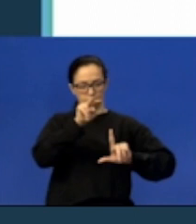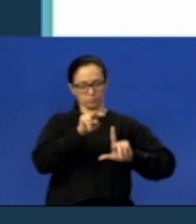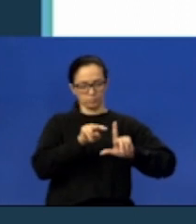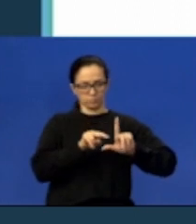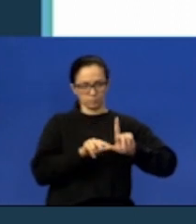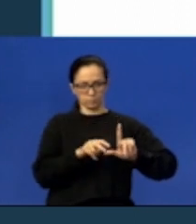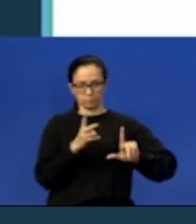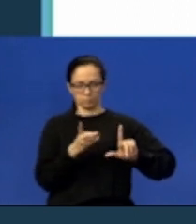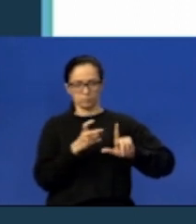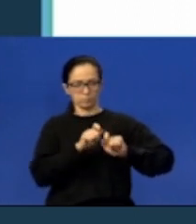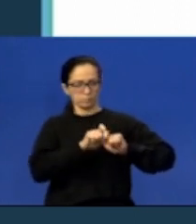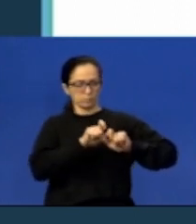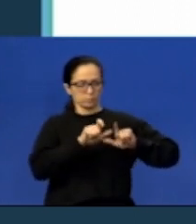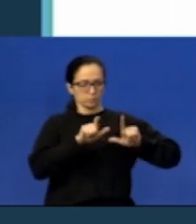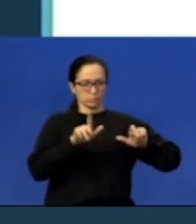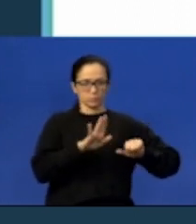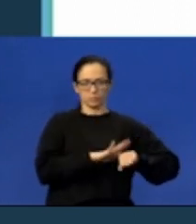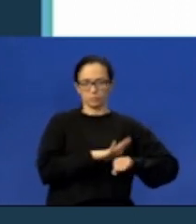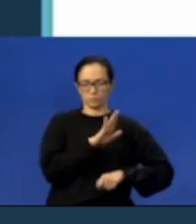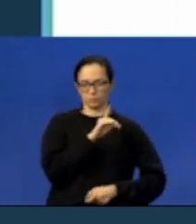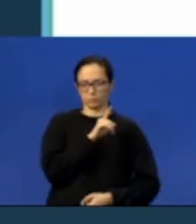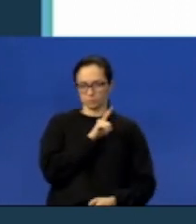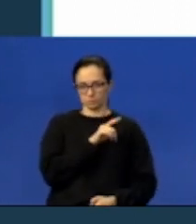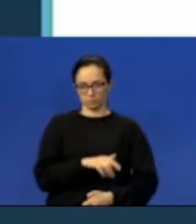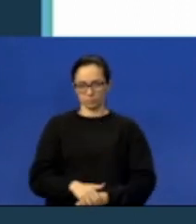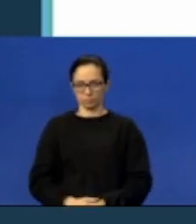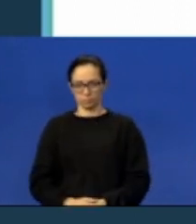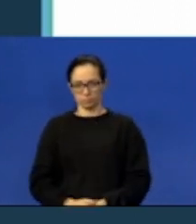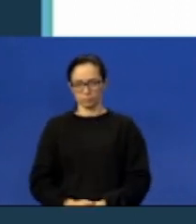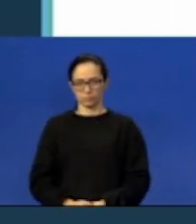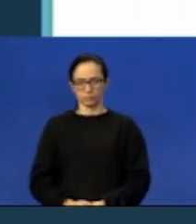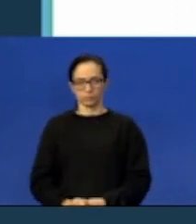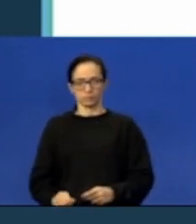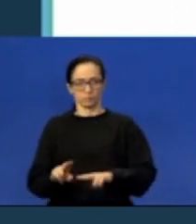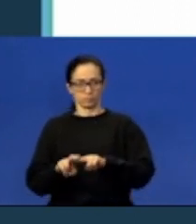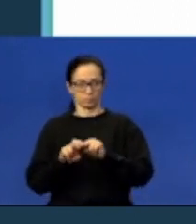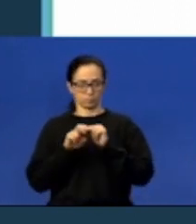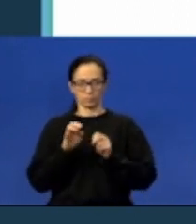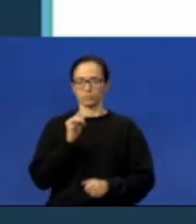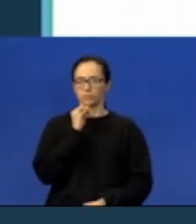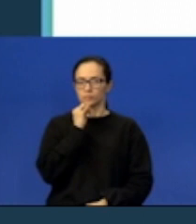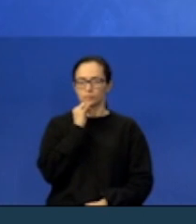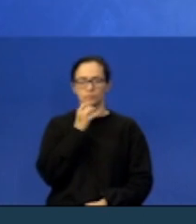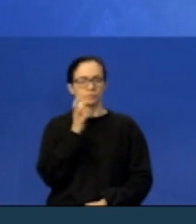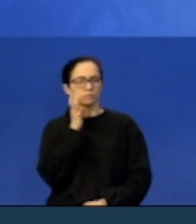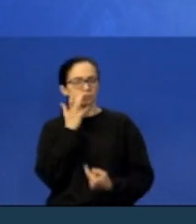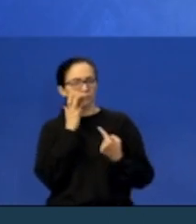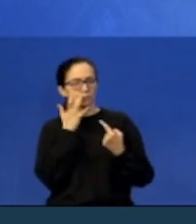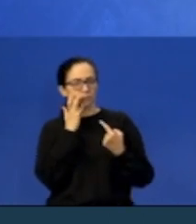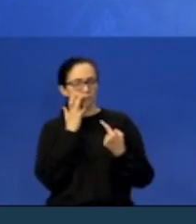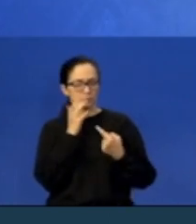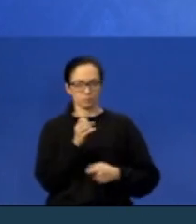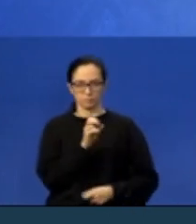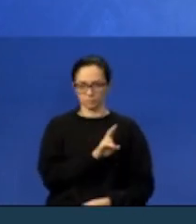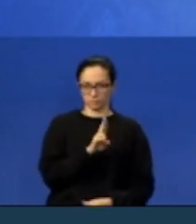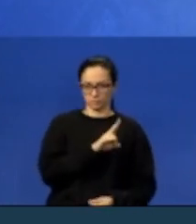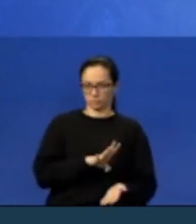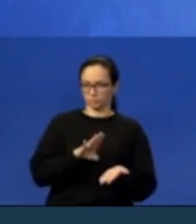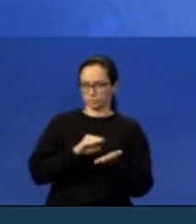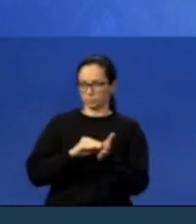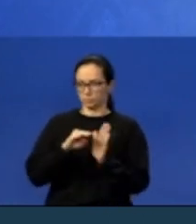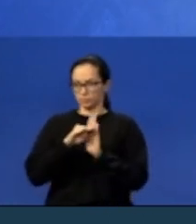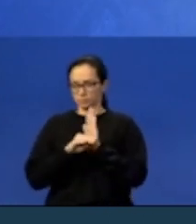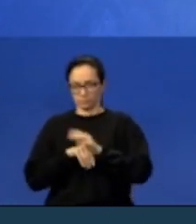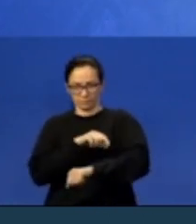será uma região mais clara na imagem. Portanto, por exemplo, o tecido ósseo e as próteses